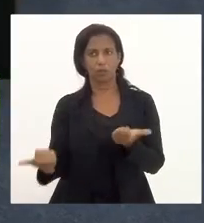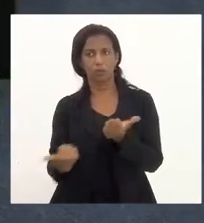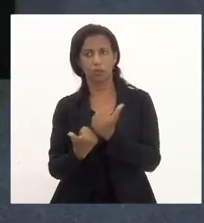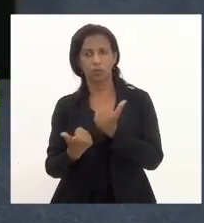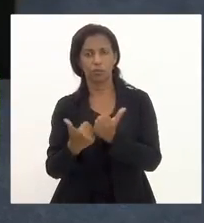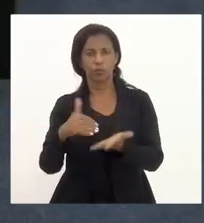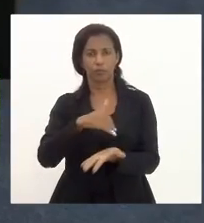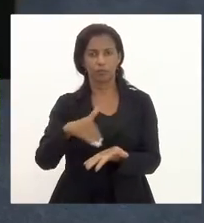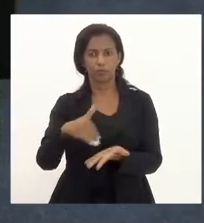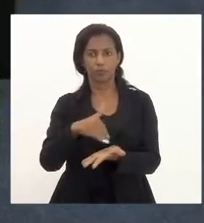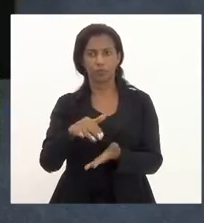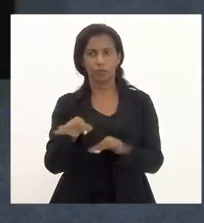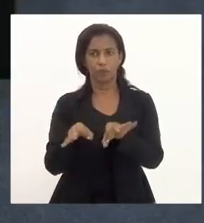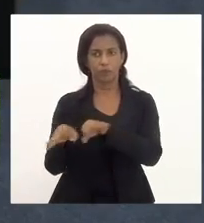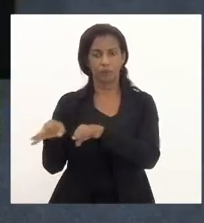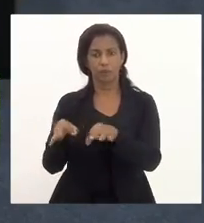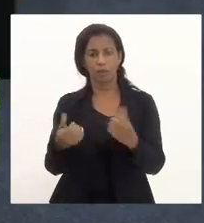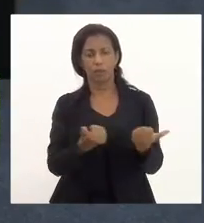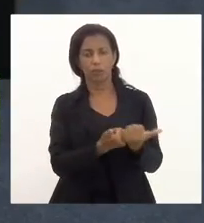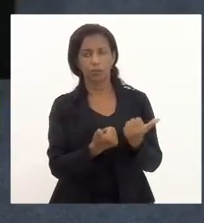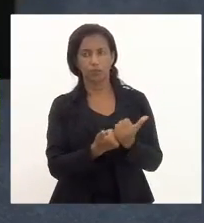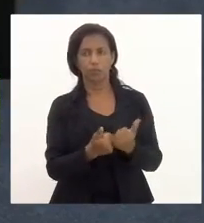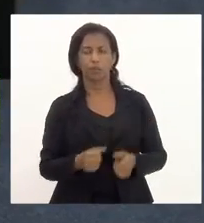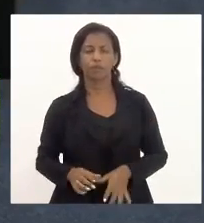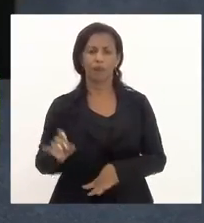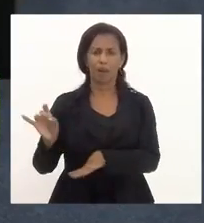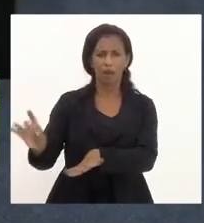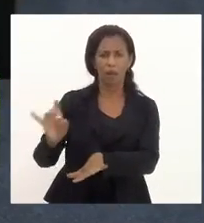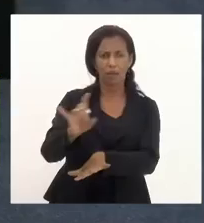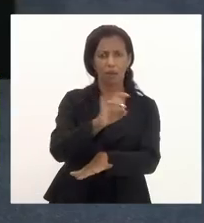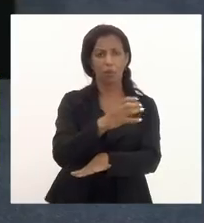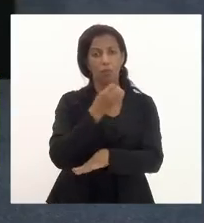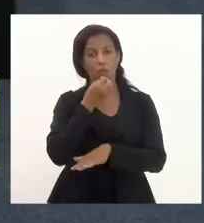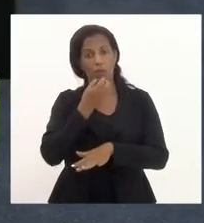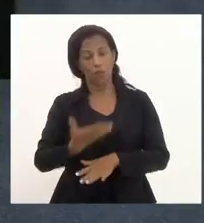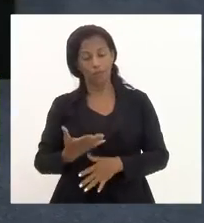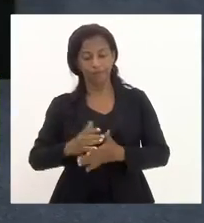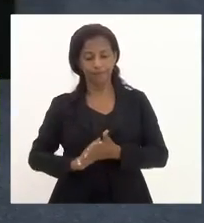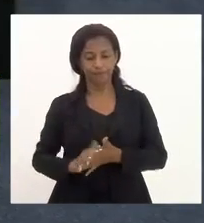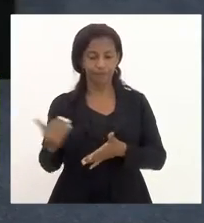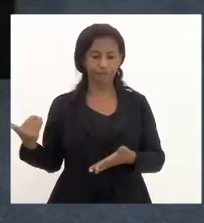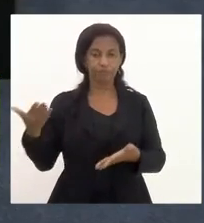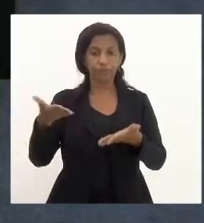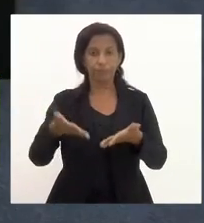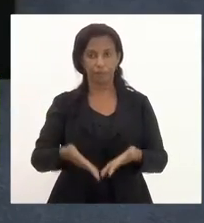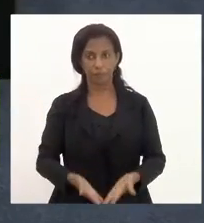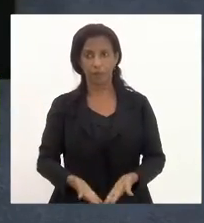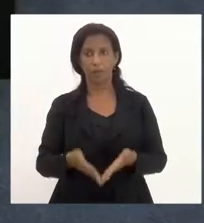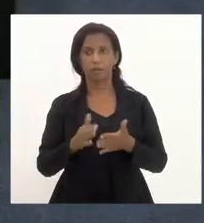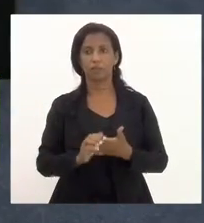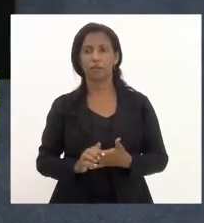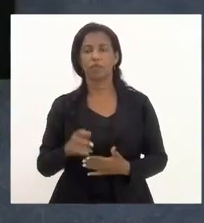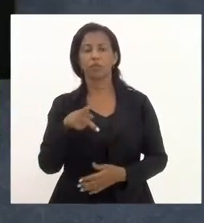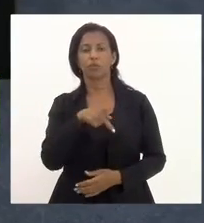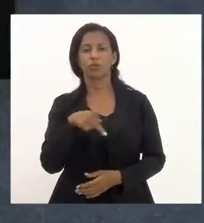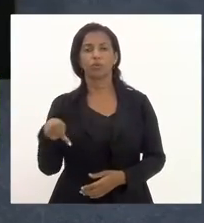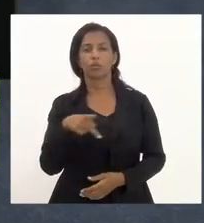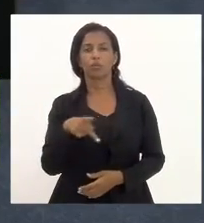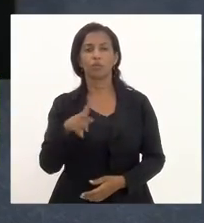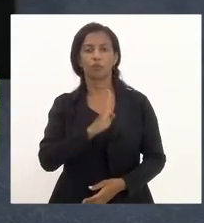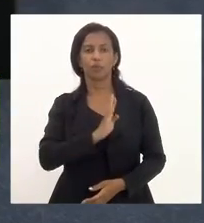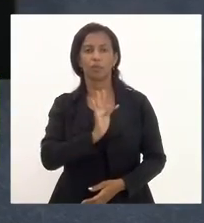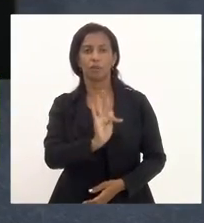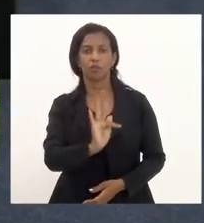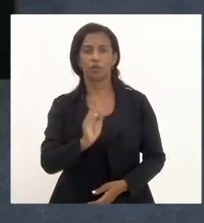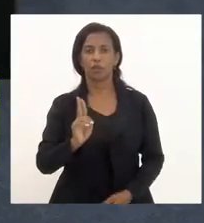subsecretário o secretário de planejamento subsecretário é bom queria trazer aqui o seu prender Queria sua professora da faculdade de educação da